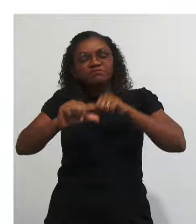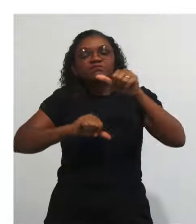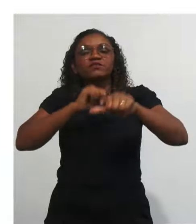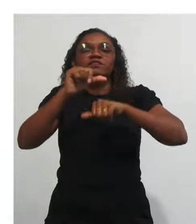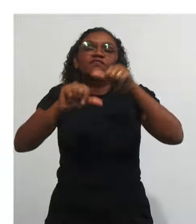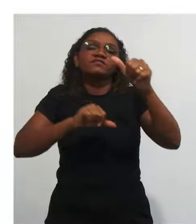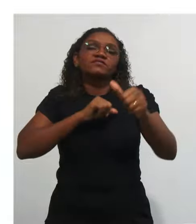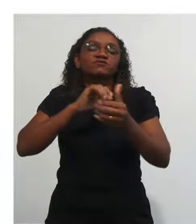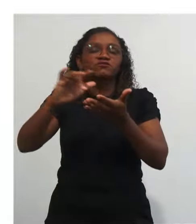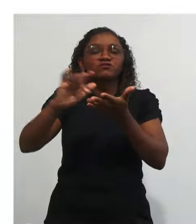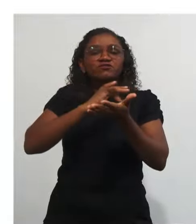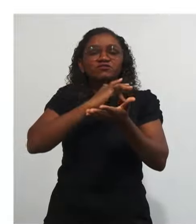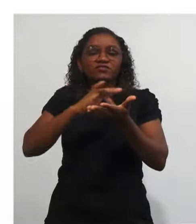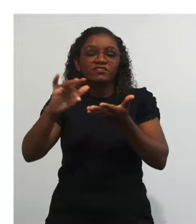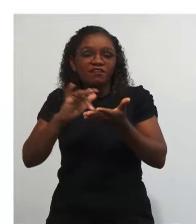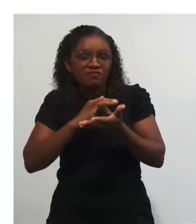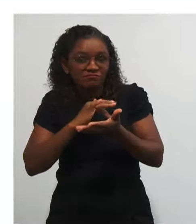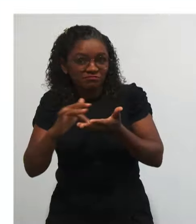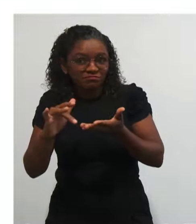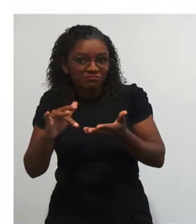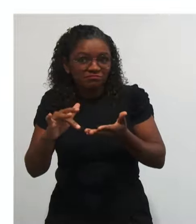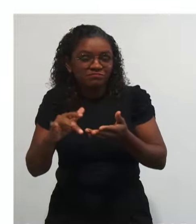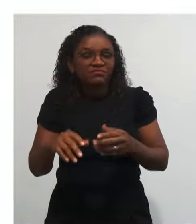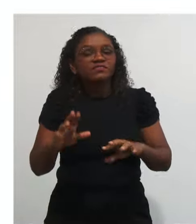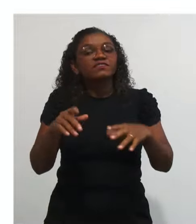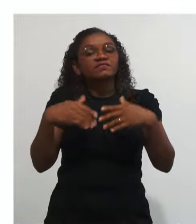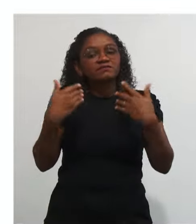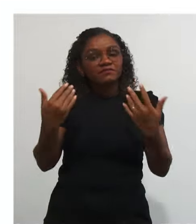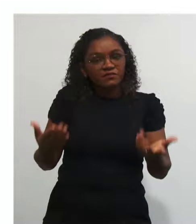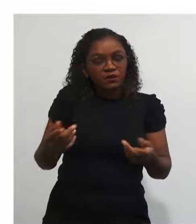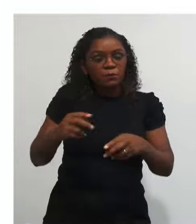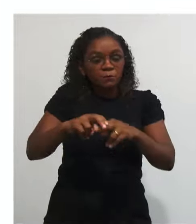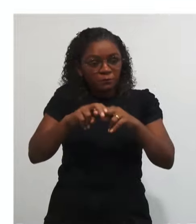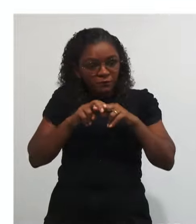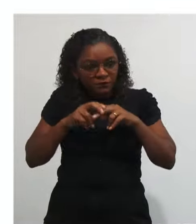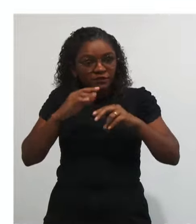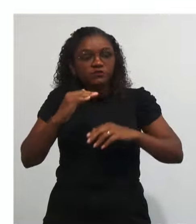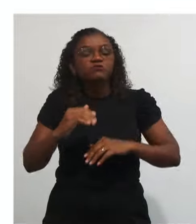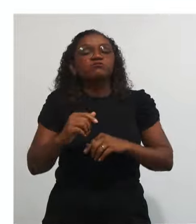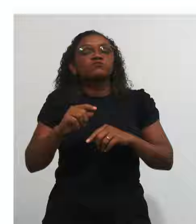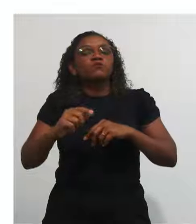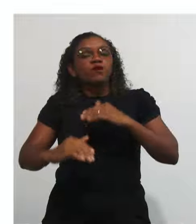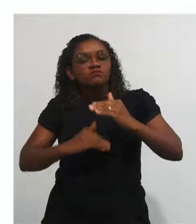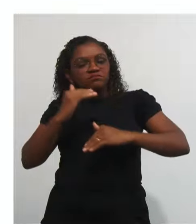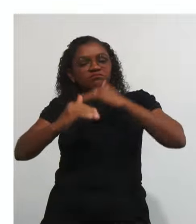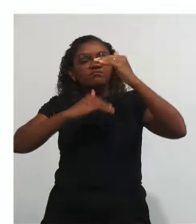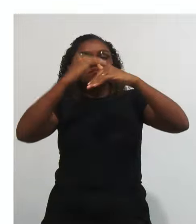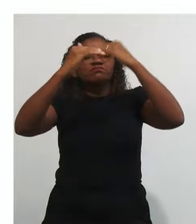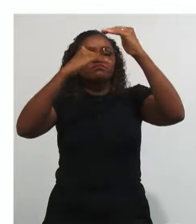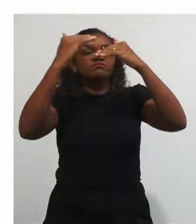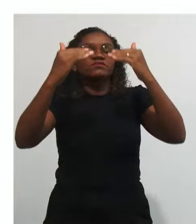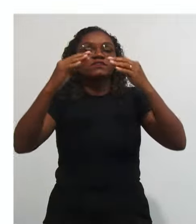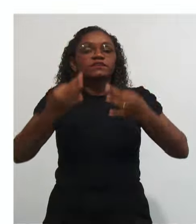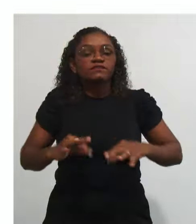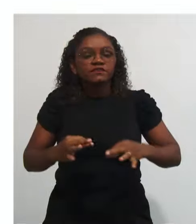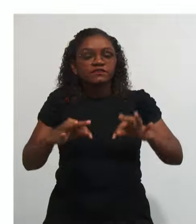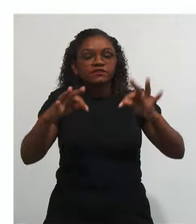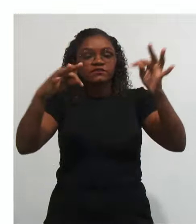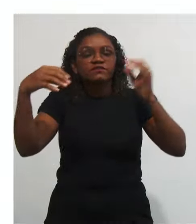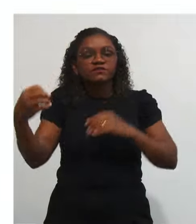digitais né e Graças aí ao ao avanço né Desse nicho as tecnologias da